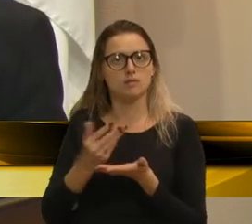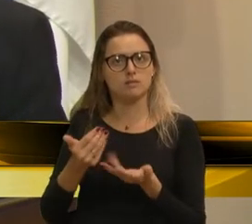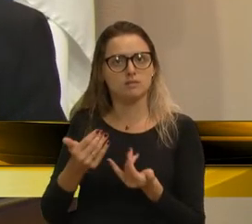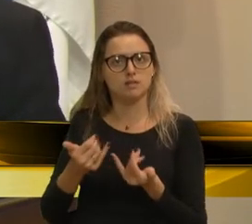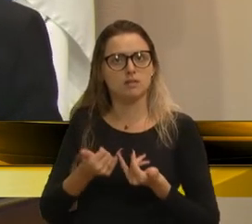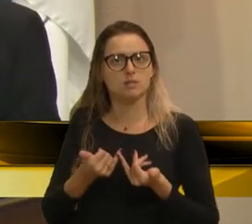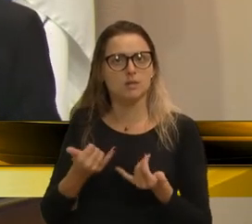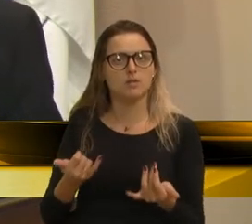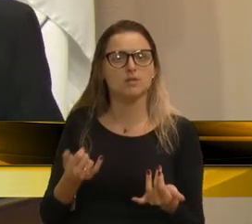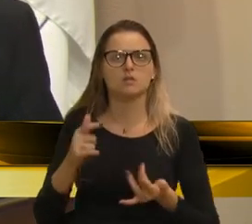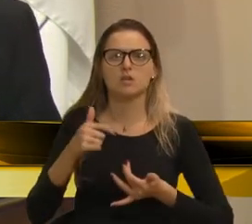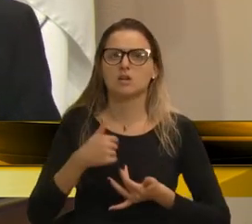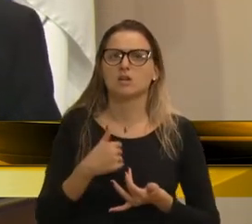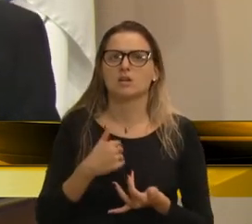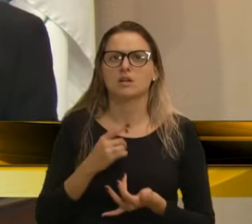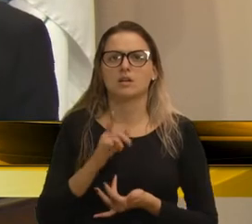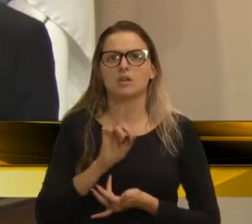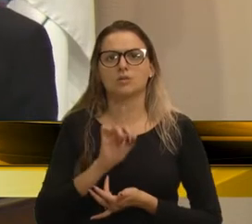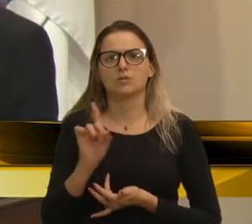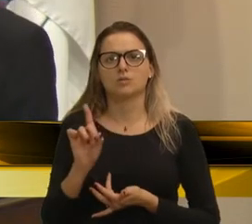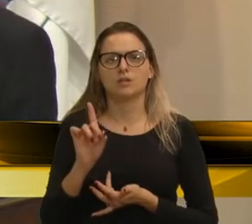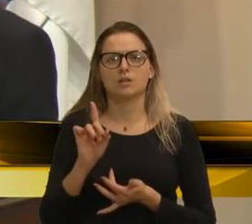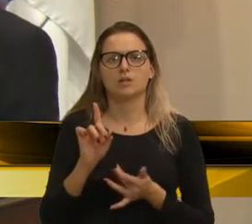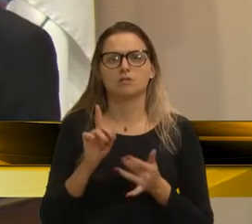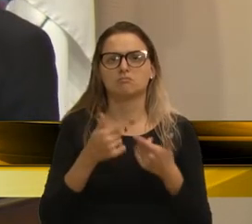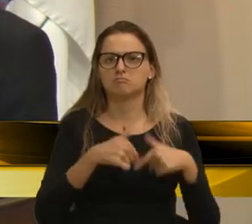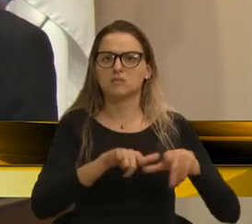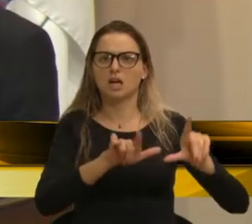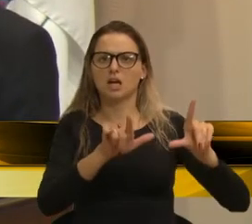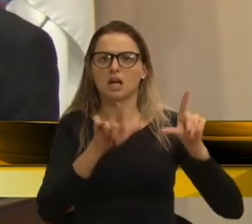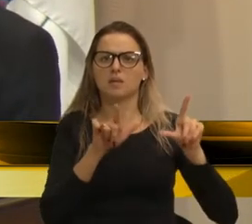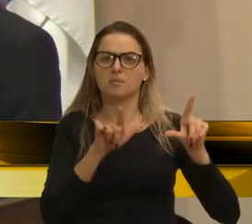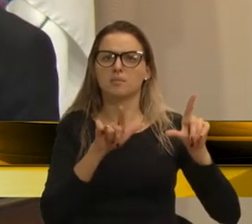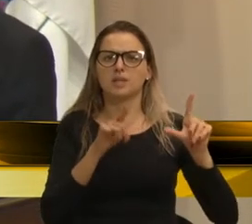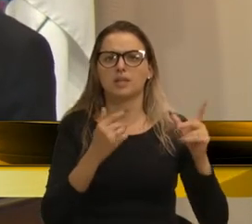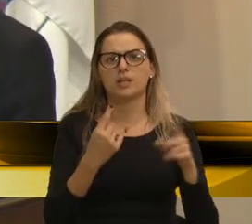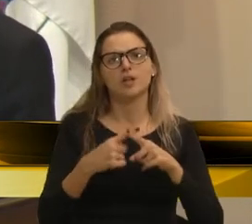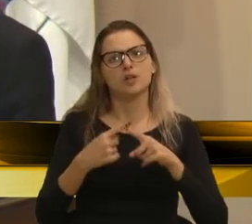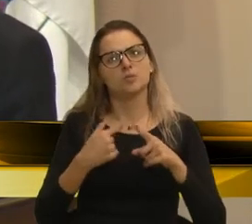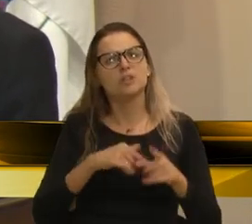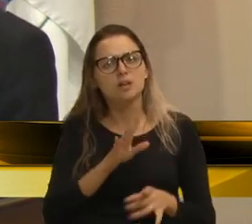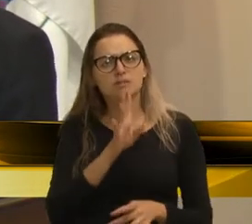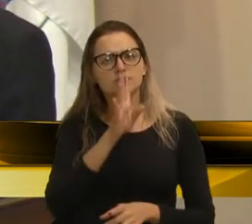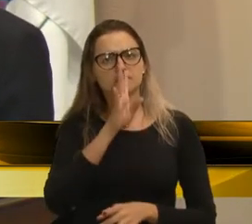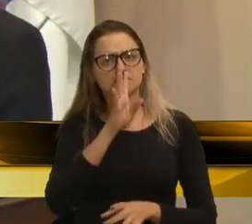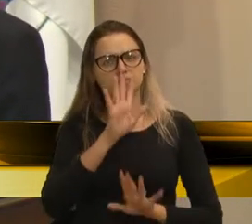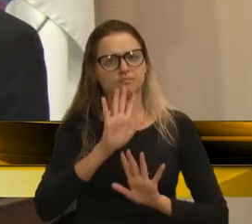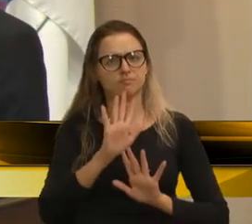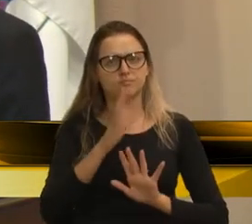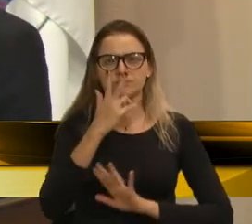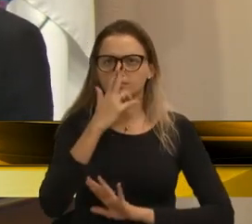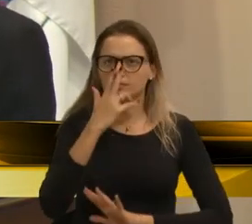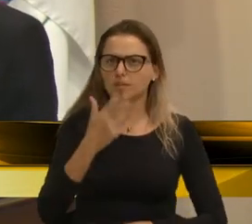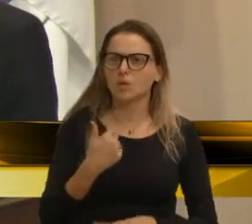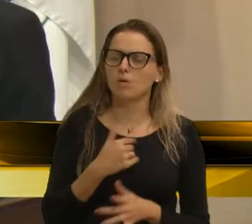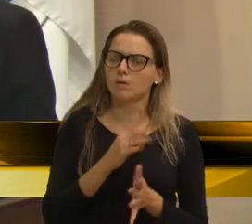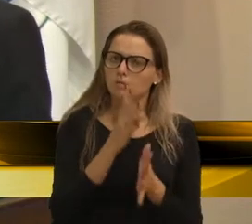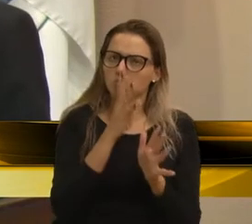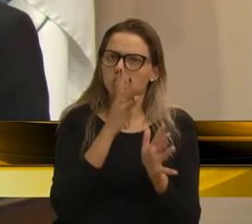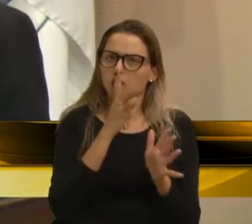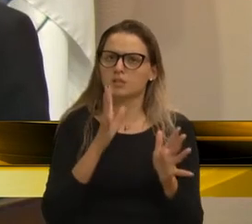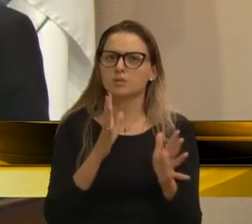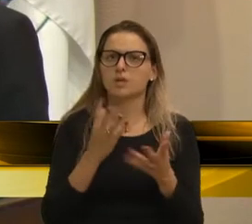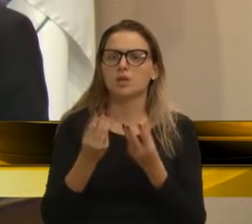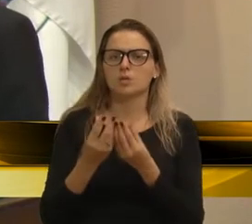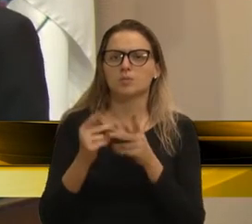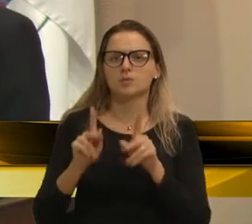me ative a abrir aquele link, porque eu fiquei estarrecido. E, assim como eu fiquei estarrecido, muitos